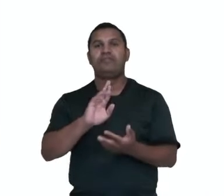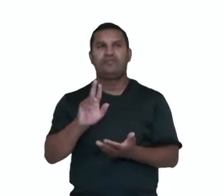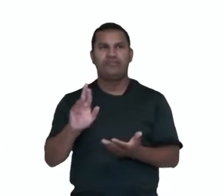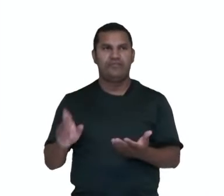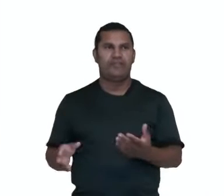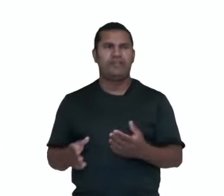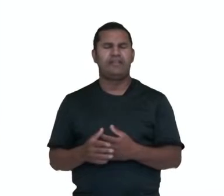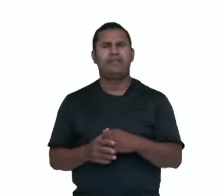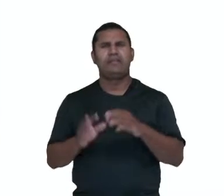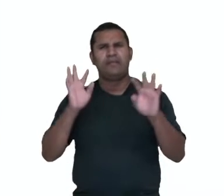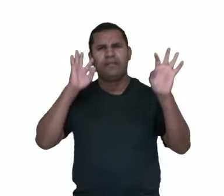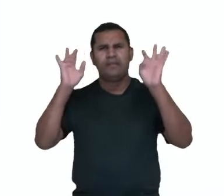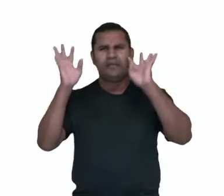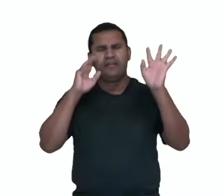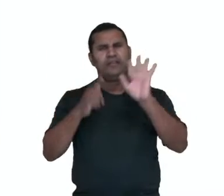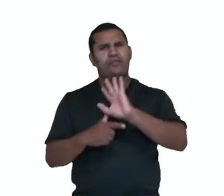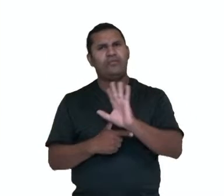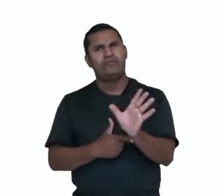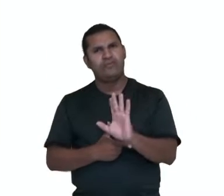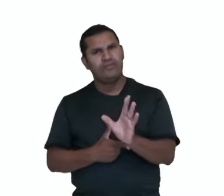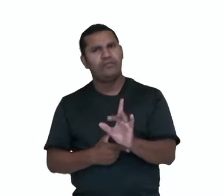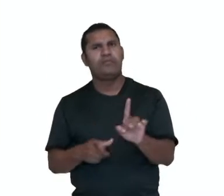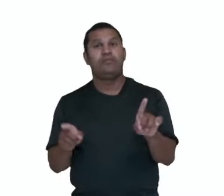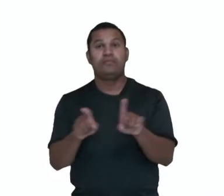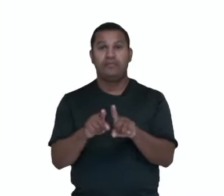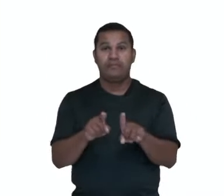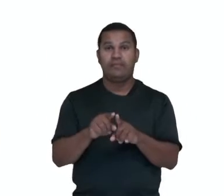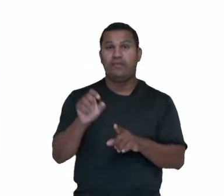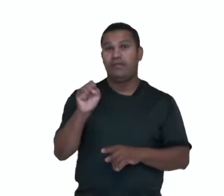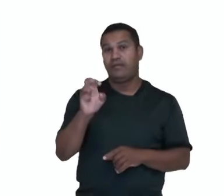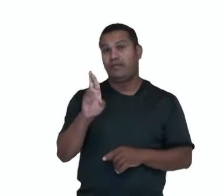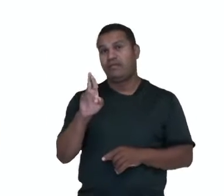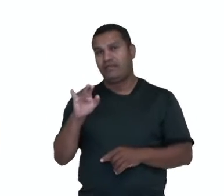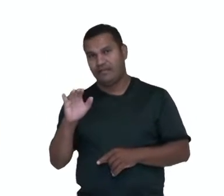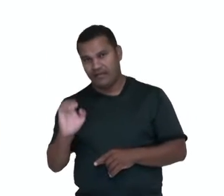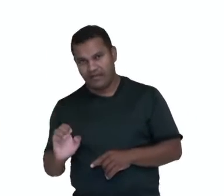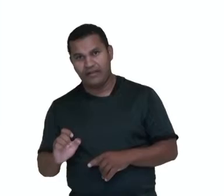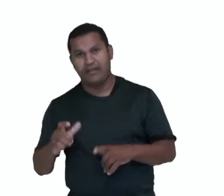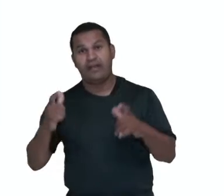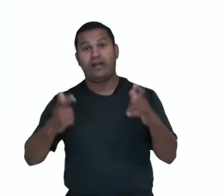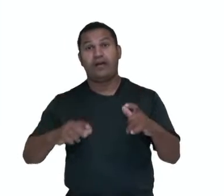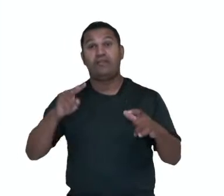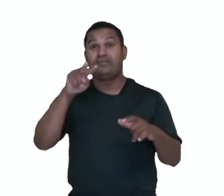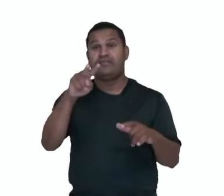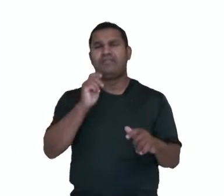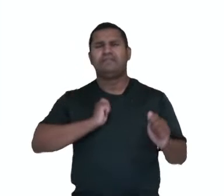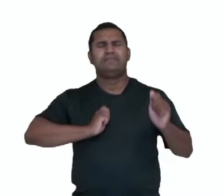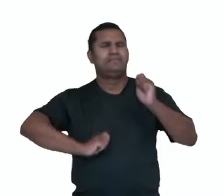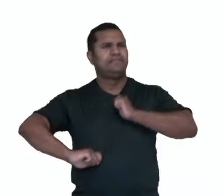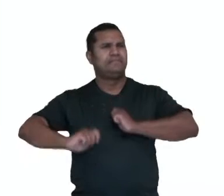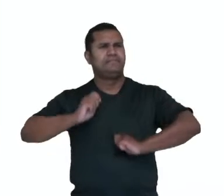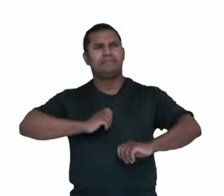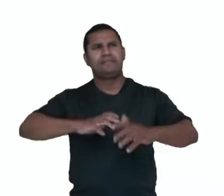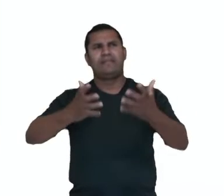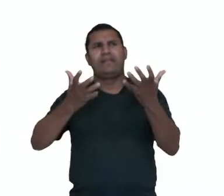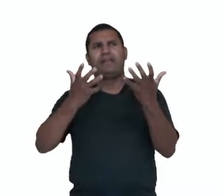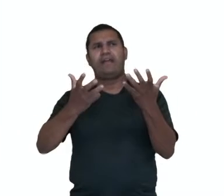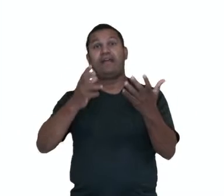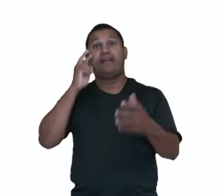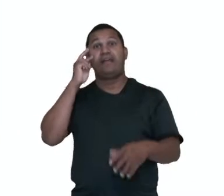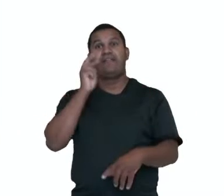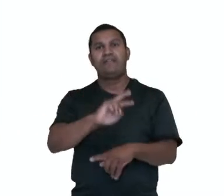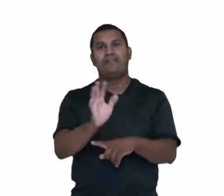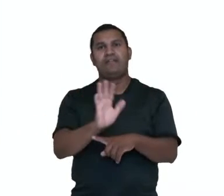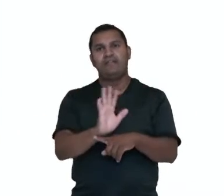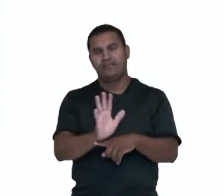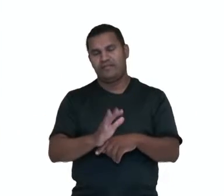um filme ou de uma série que você espera ansiosamente. Você está esperando muito, vai lançar. Por